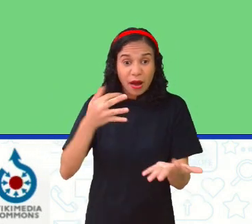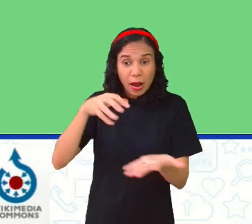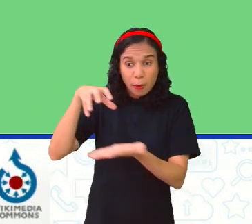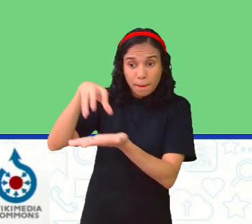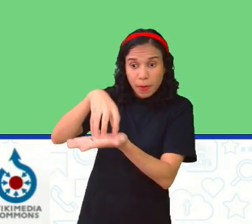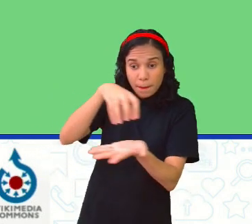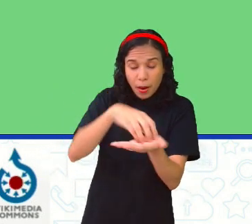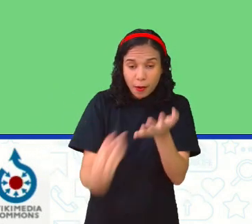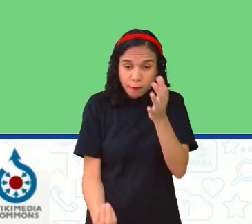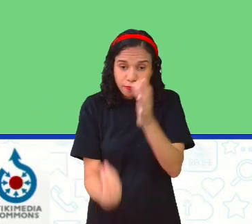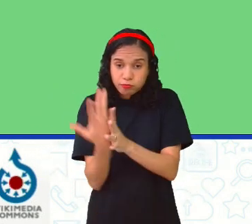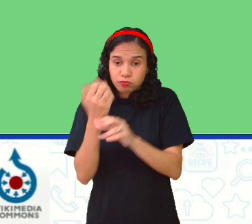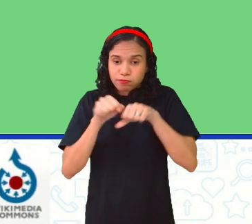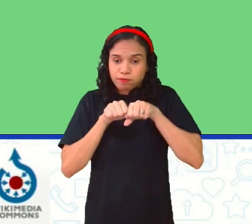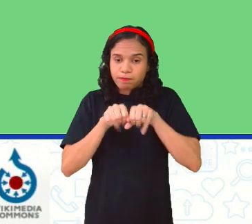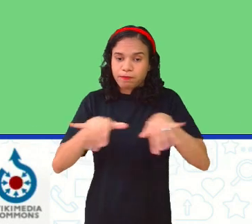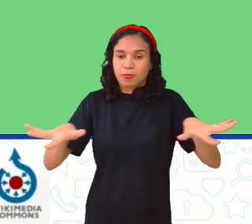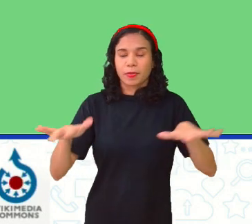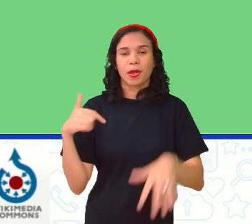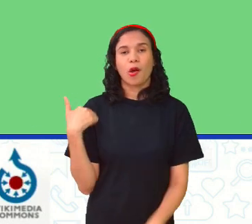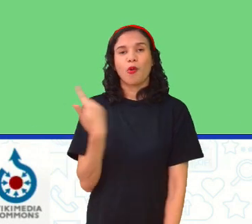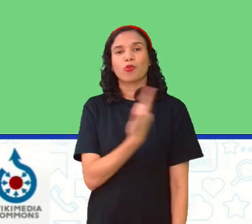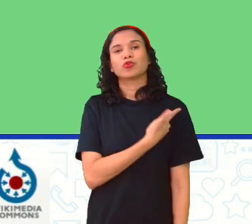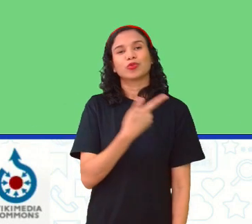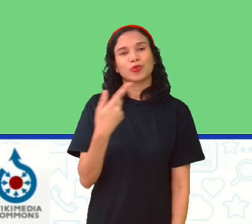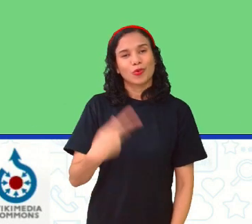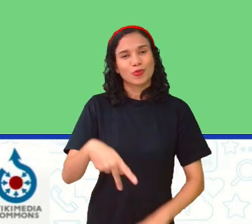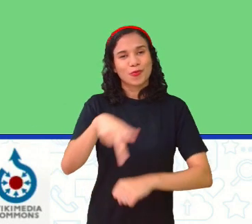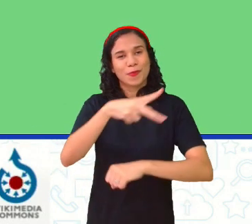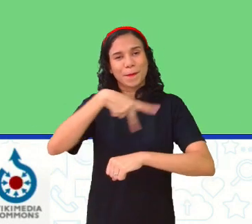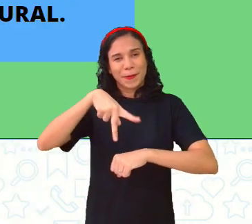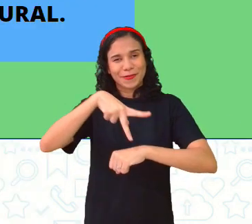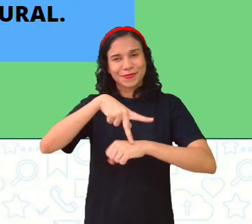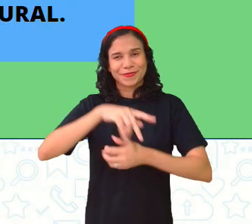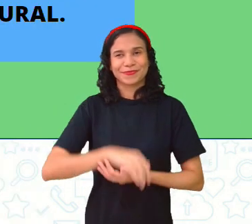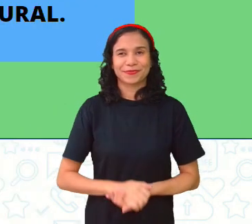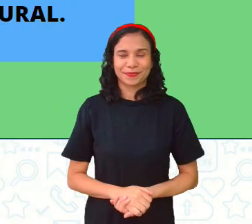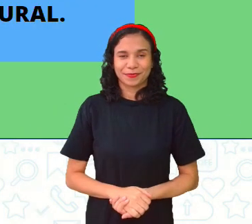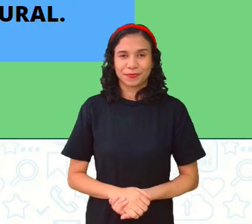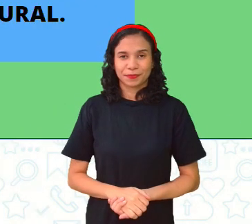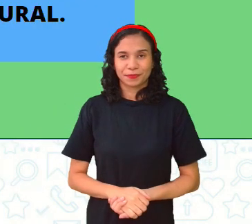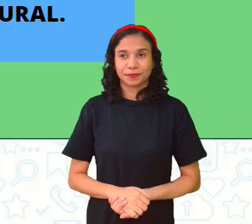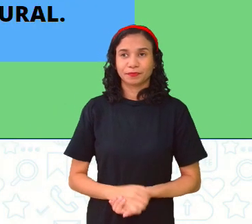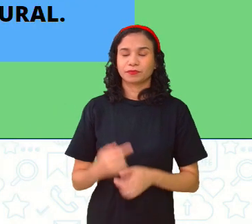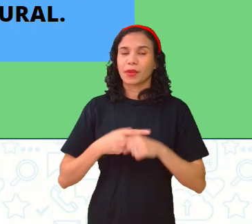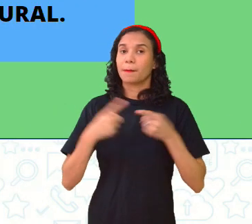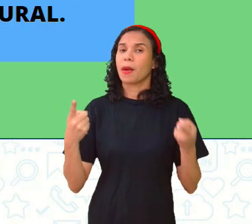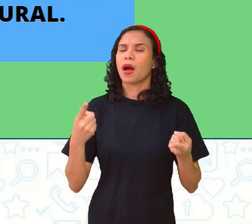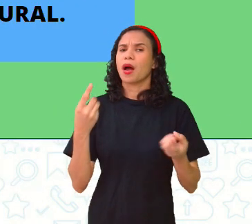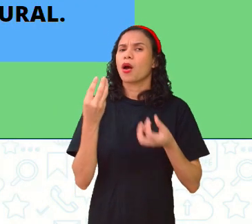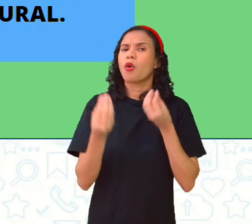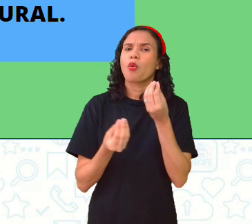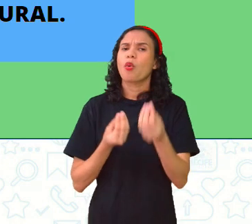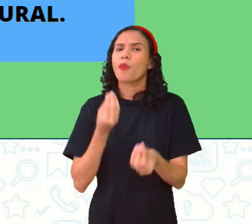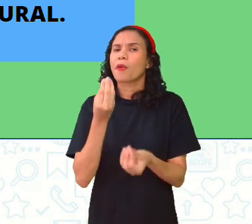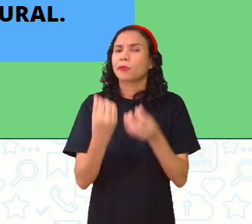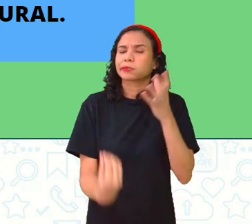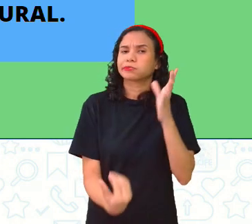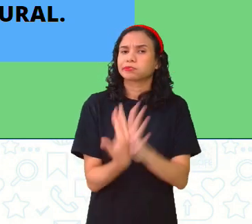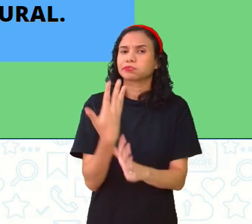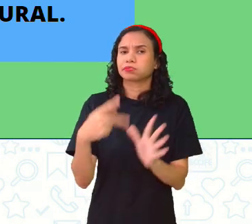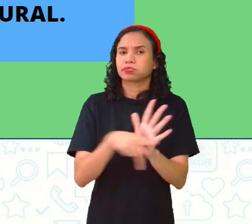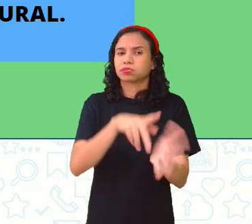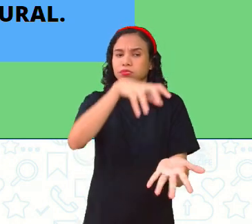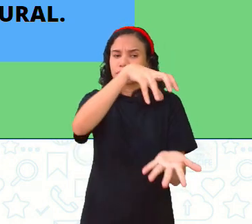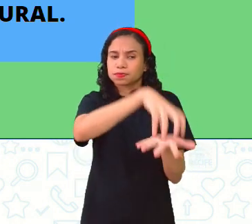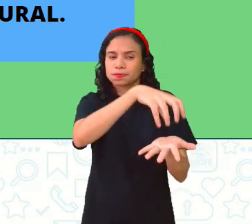estão espalhados aí em todo o nosso país. Mas aqui, como foi que surgiram esses